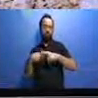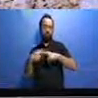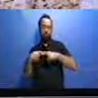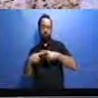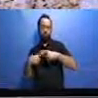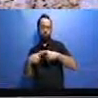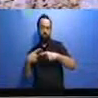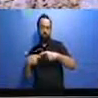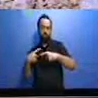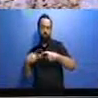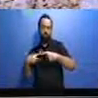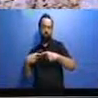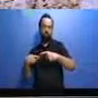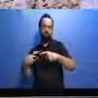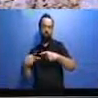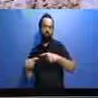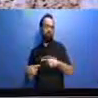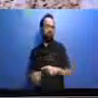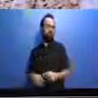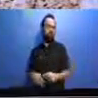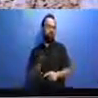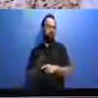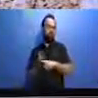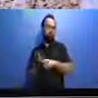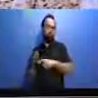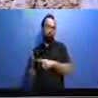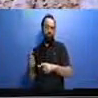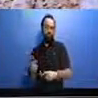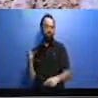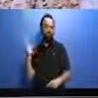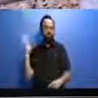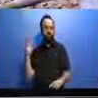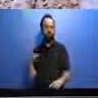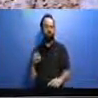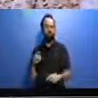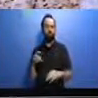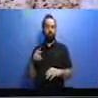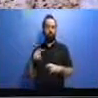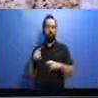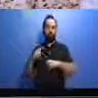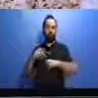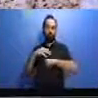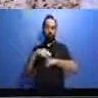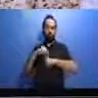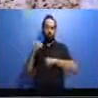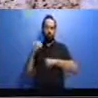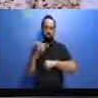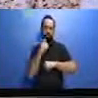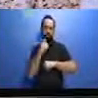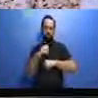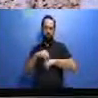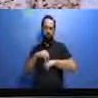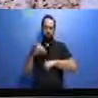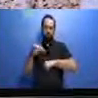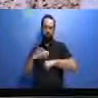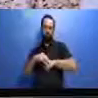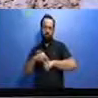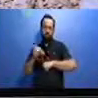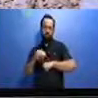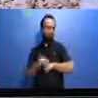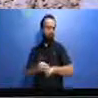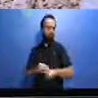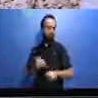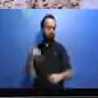vários segmentos. Então, como eu já disse, uma sanguessuga, minhoca, e esse animal aqui é um animal marinho aquático